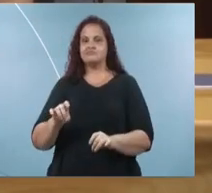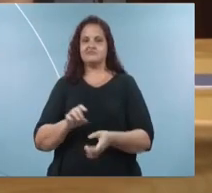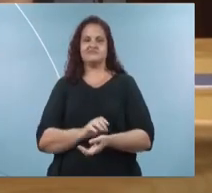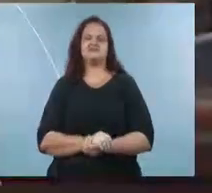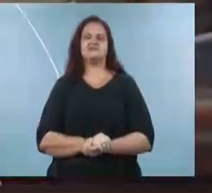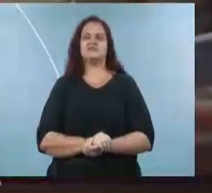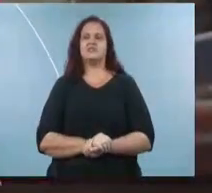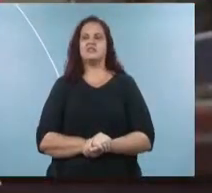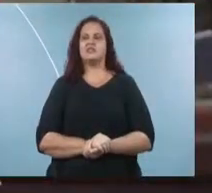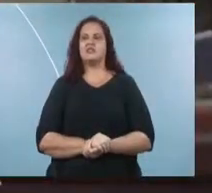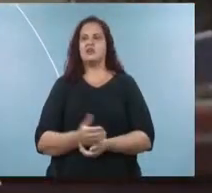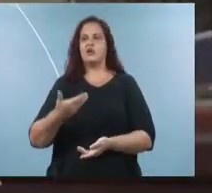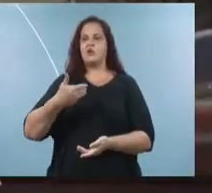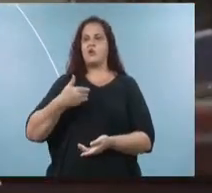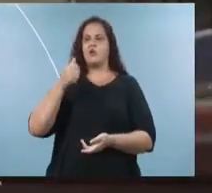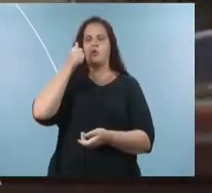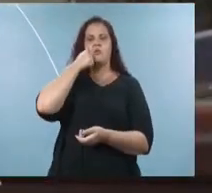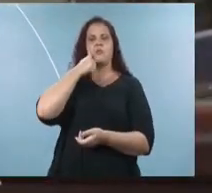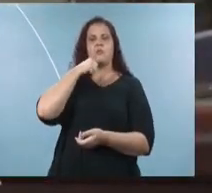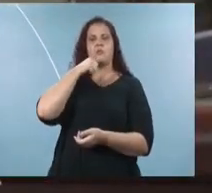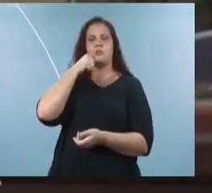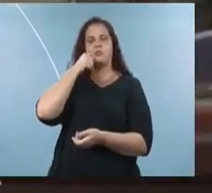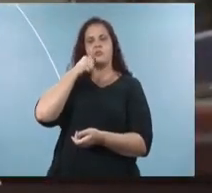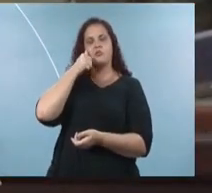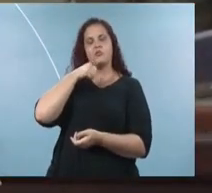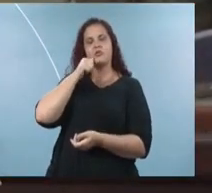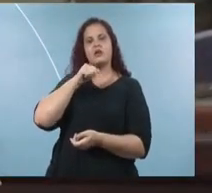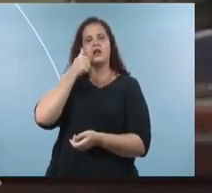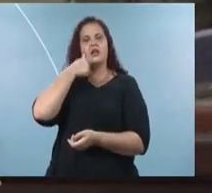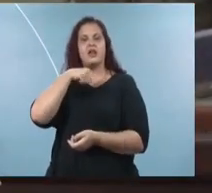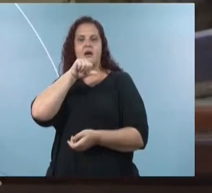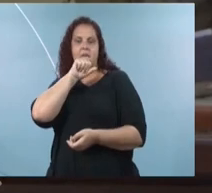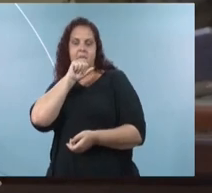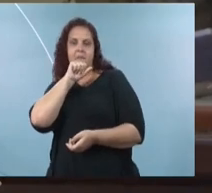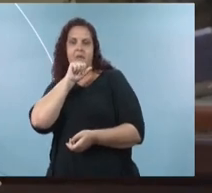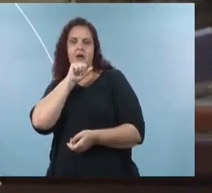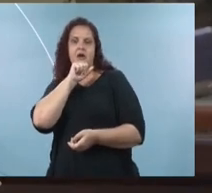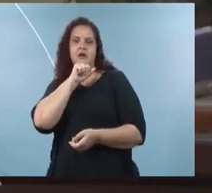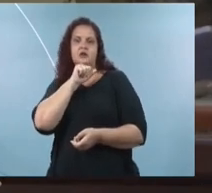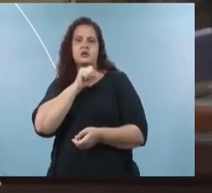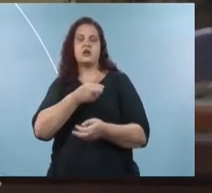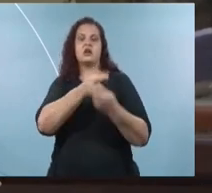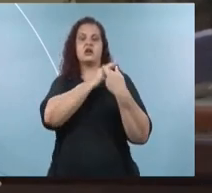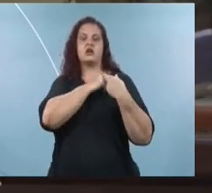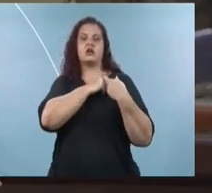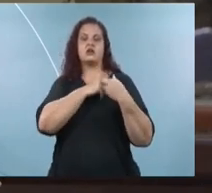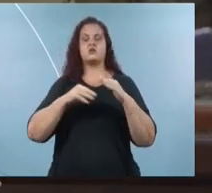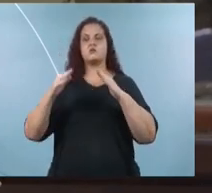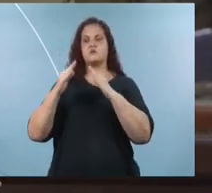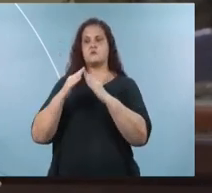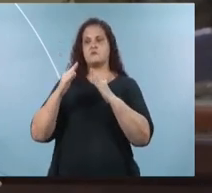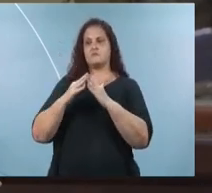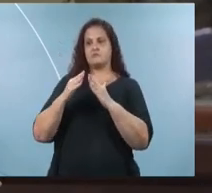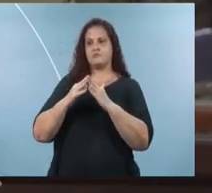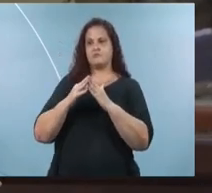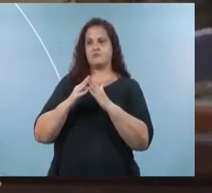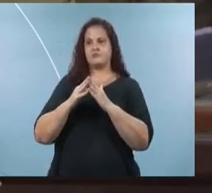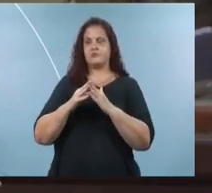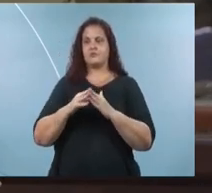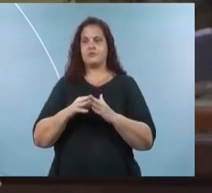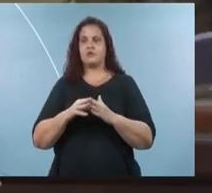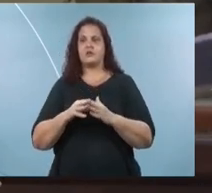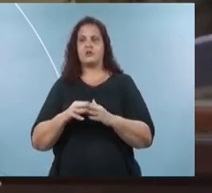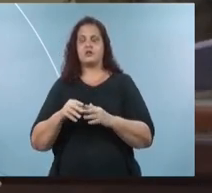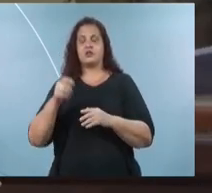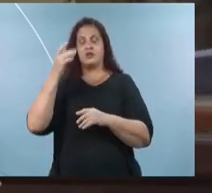Como mulher, mãe e dona de casa, que sempre fui, nunca foi fácil conciliar as atividades do dia a